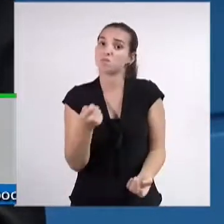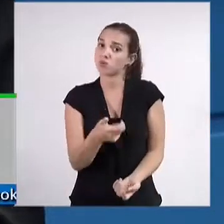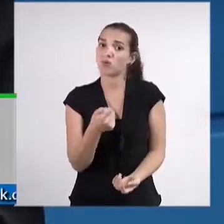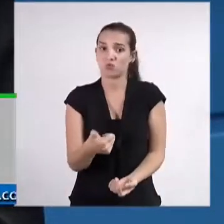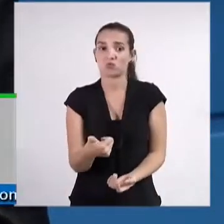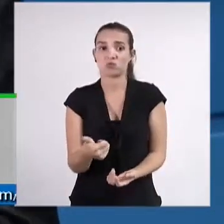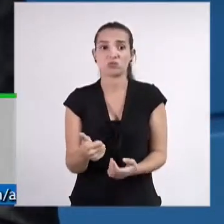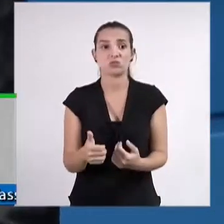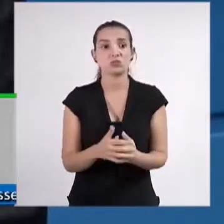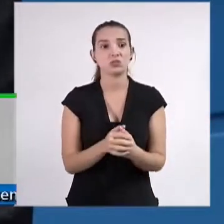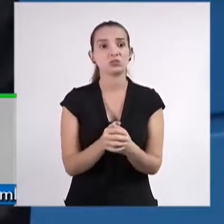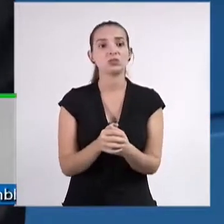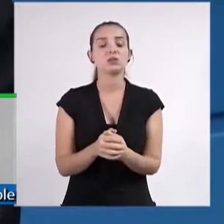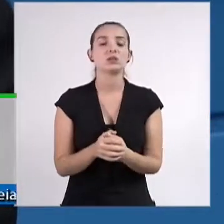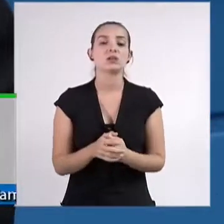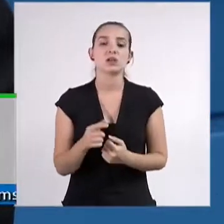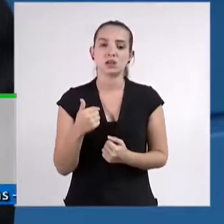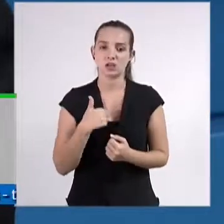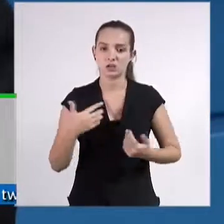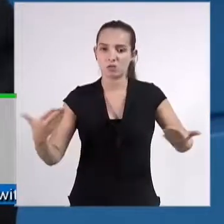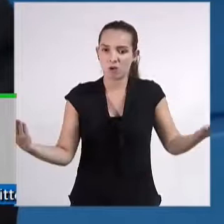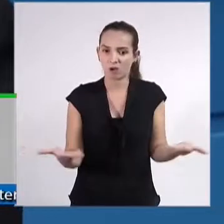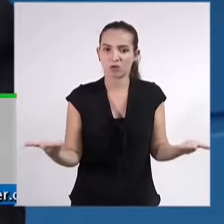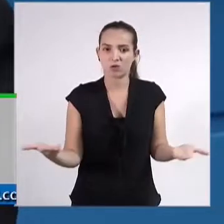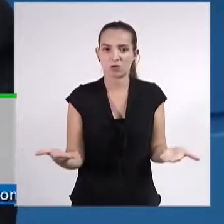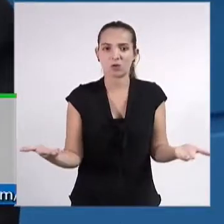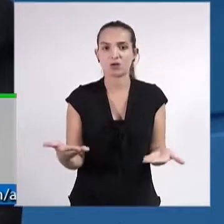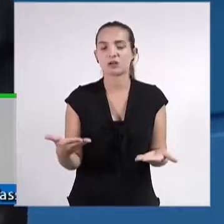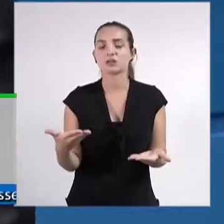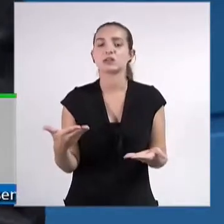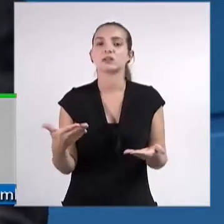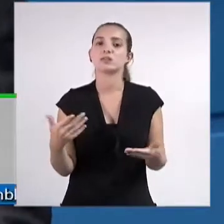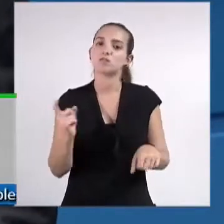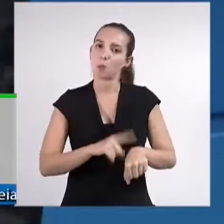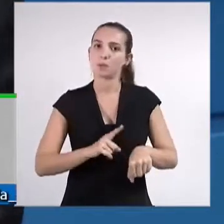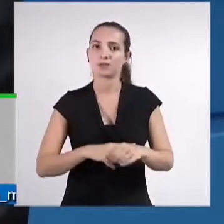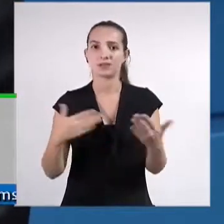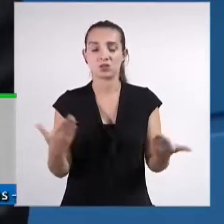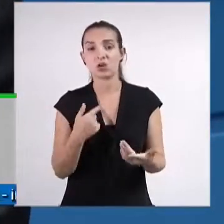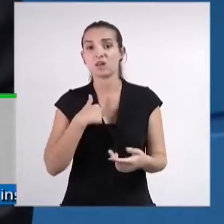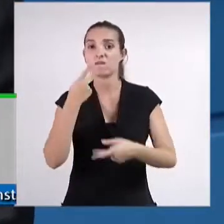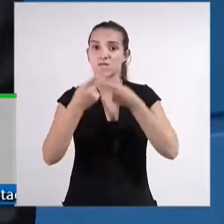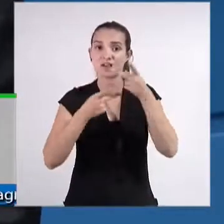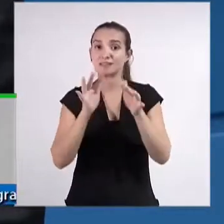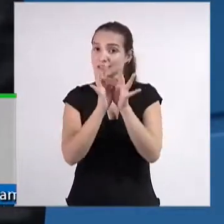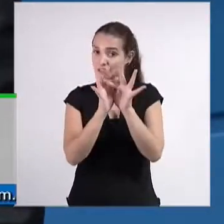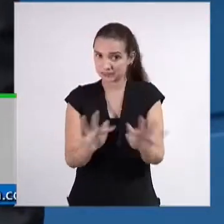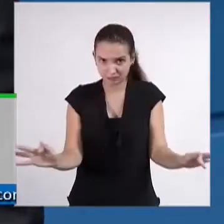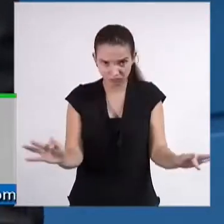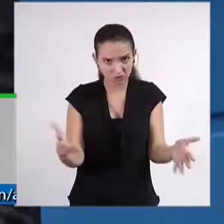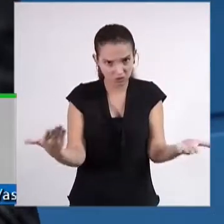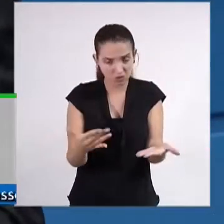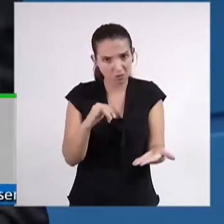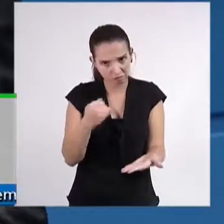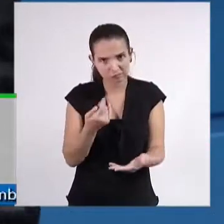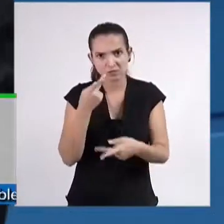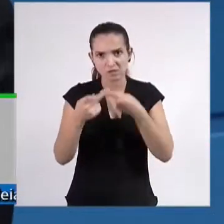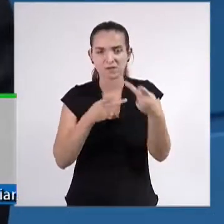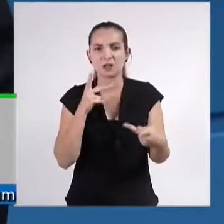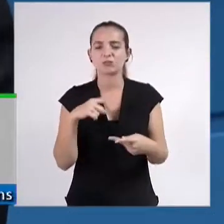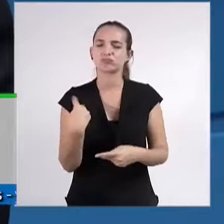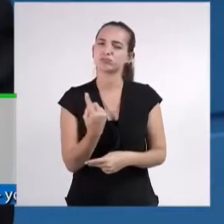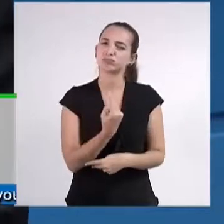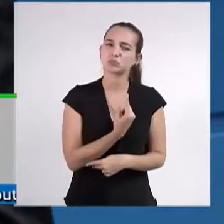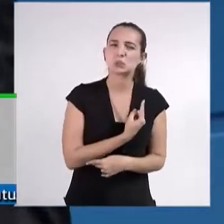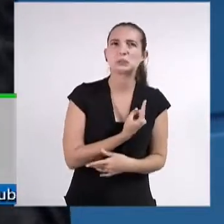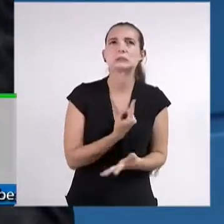eu ouso também usar esse momento para, de uma forma simplista,